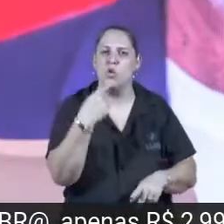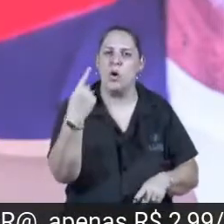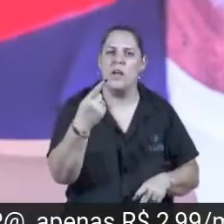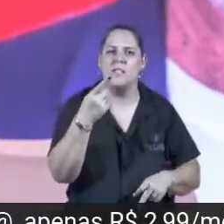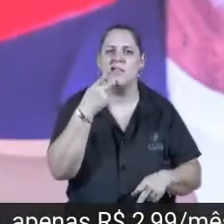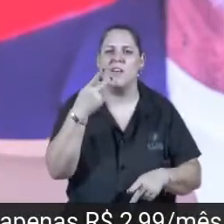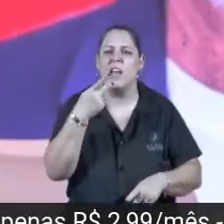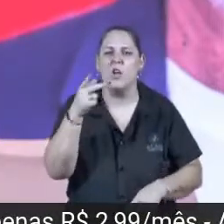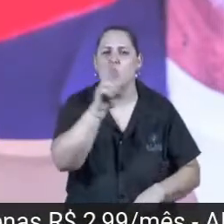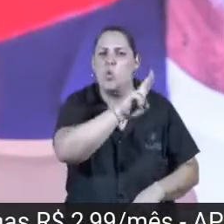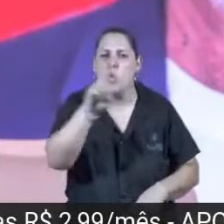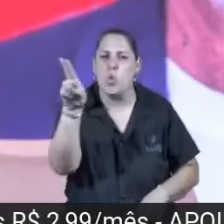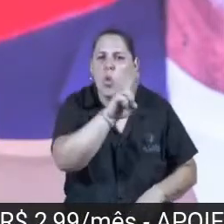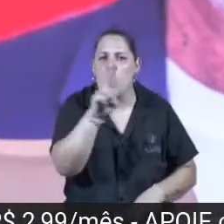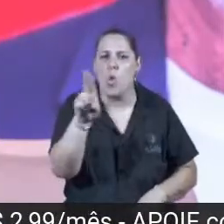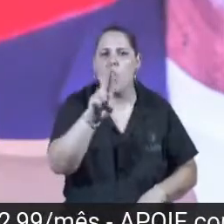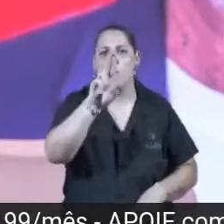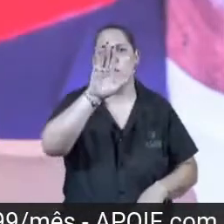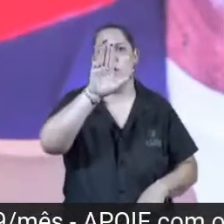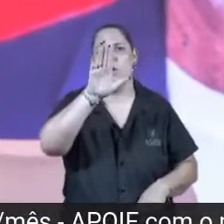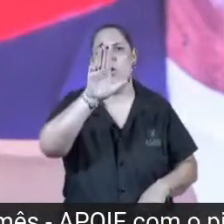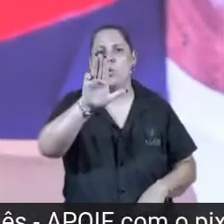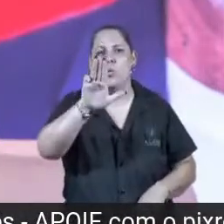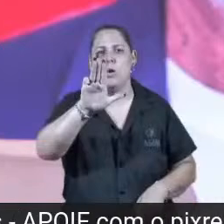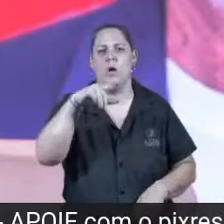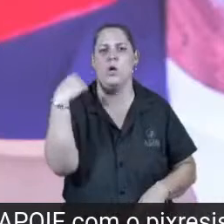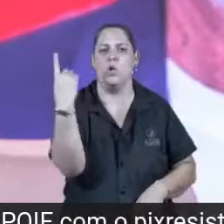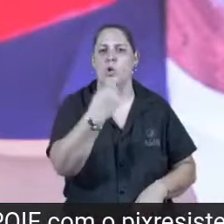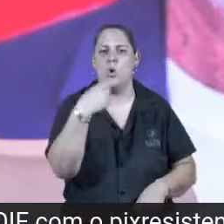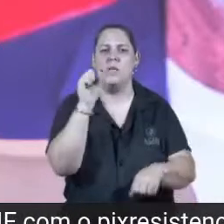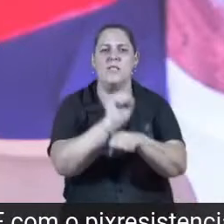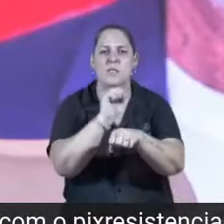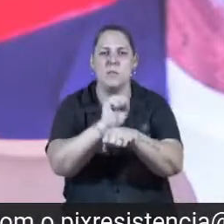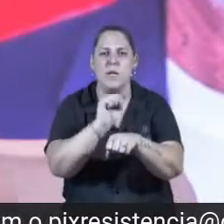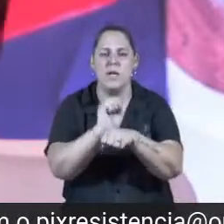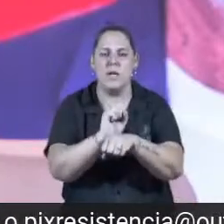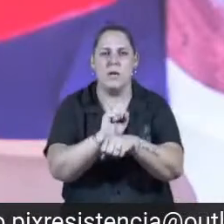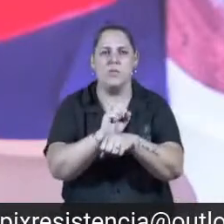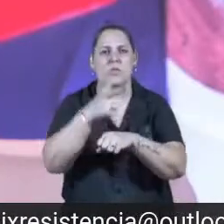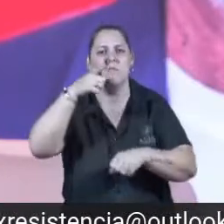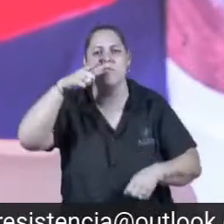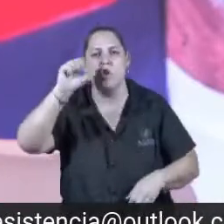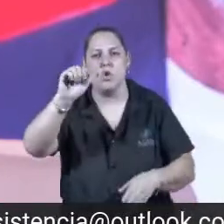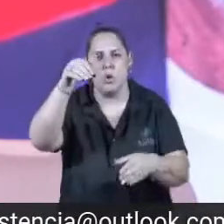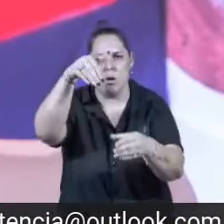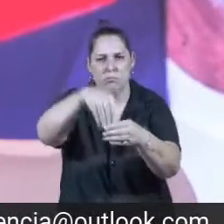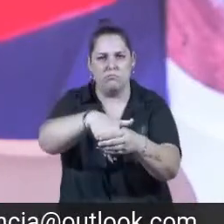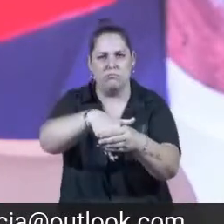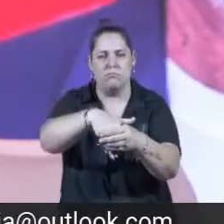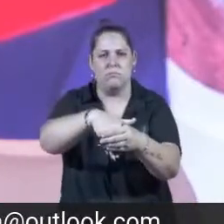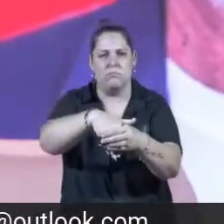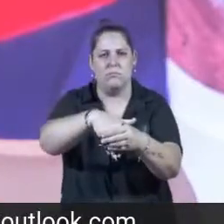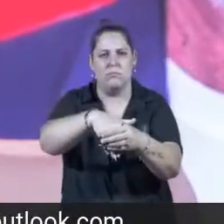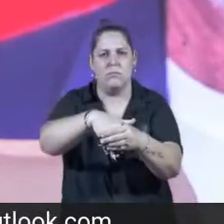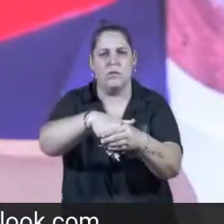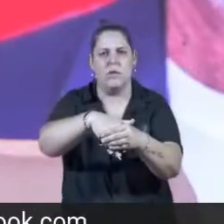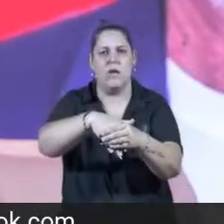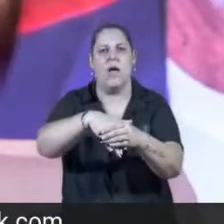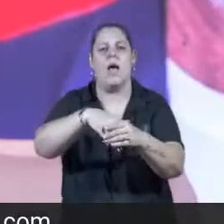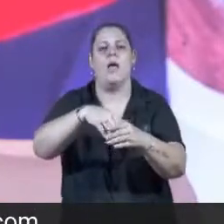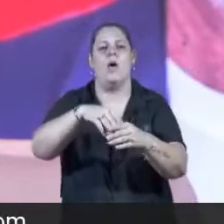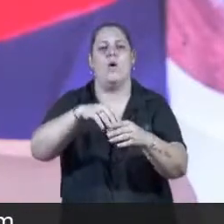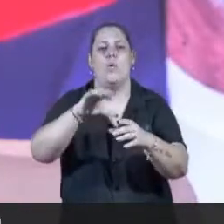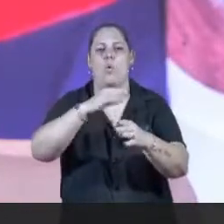do companheiro Lula, que nós esperamos ser confirmado assim que a legislação